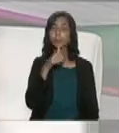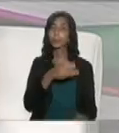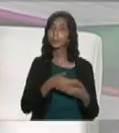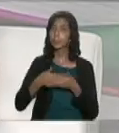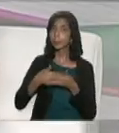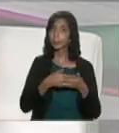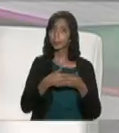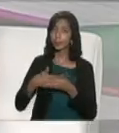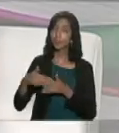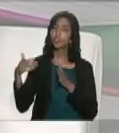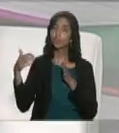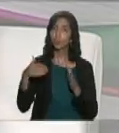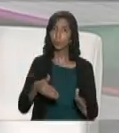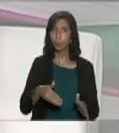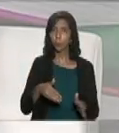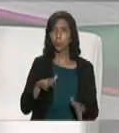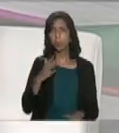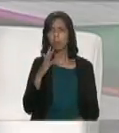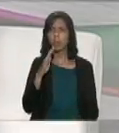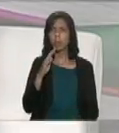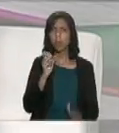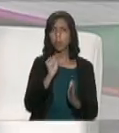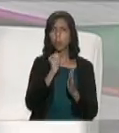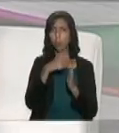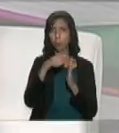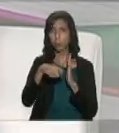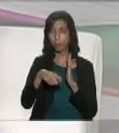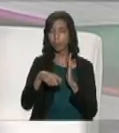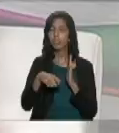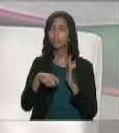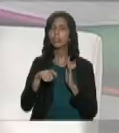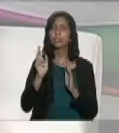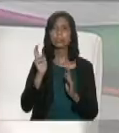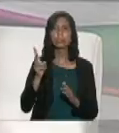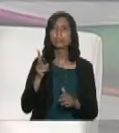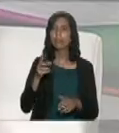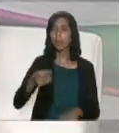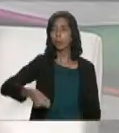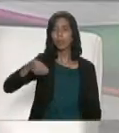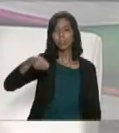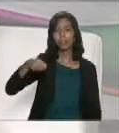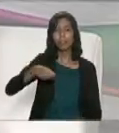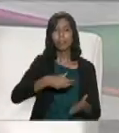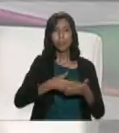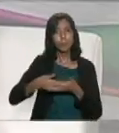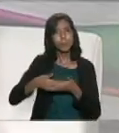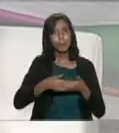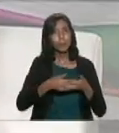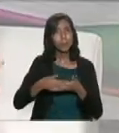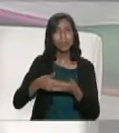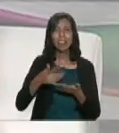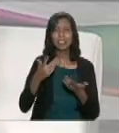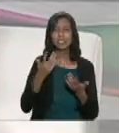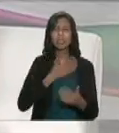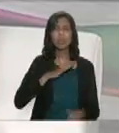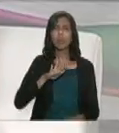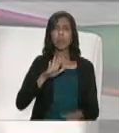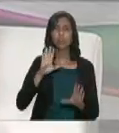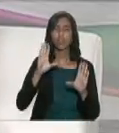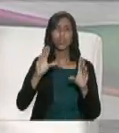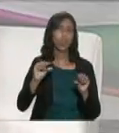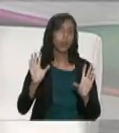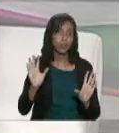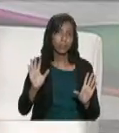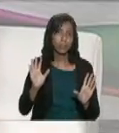uma bebê que chegou pra gente, ela tinha em torno de 8 meses, ficava muito no bebê conforto e era muito avessa a toque,